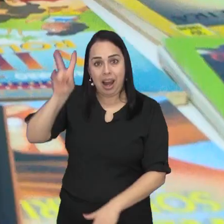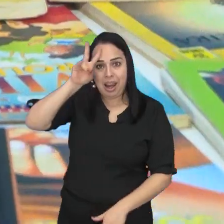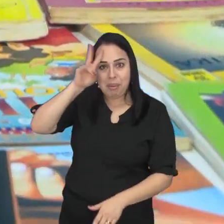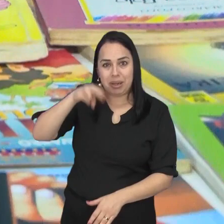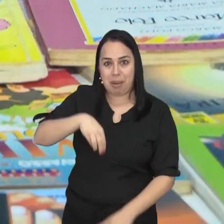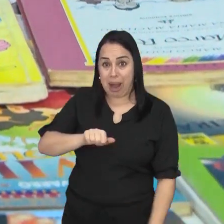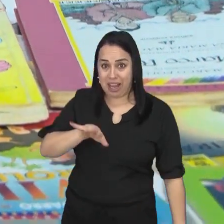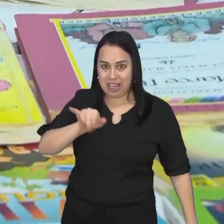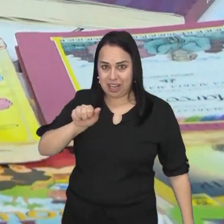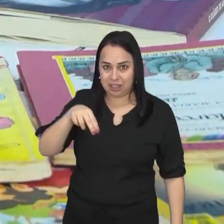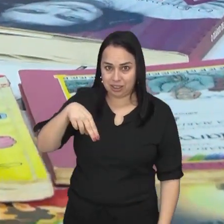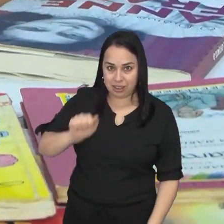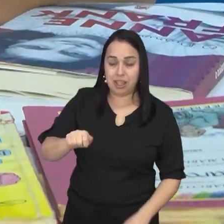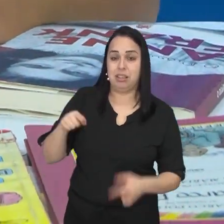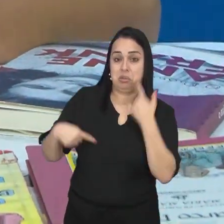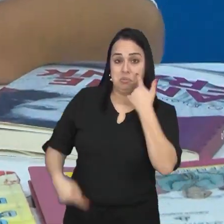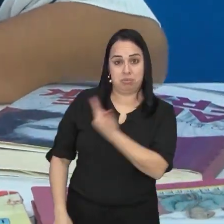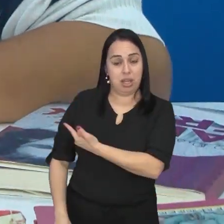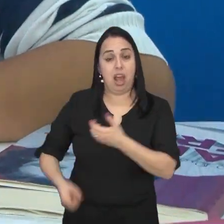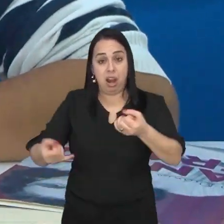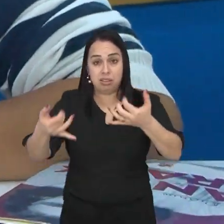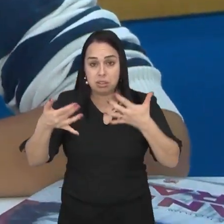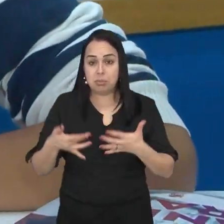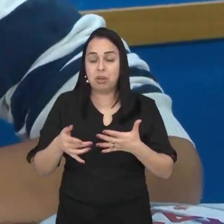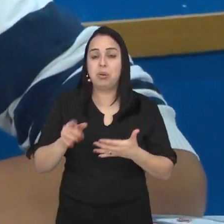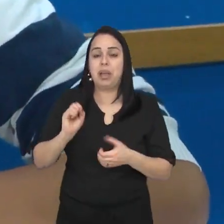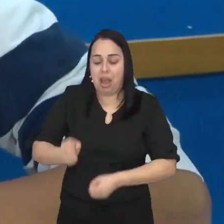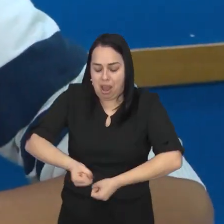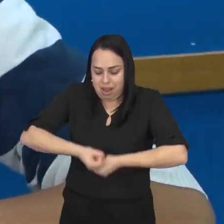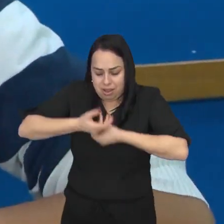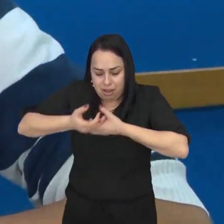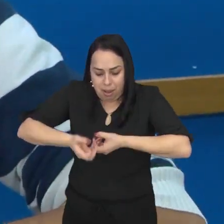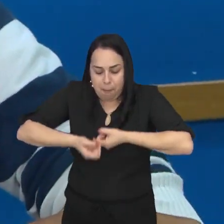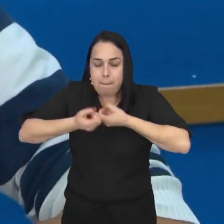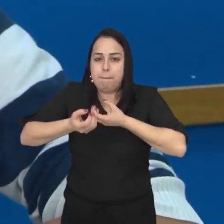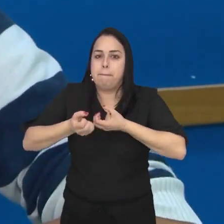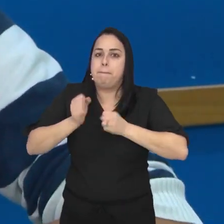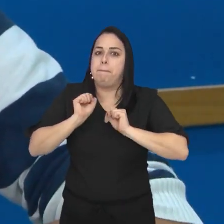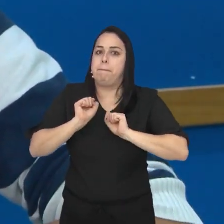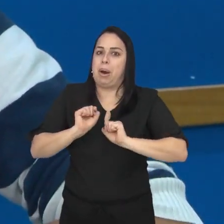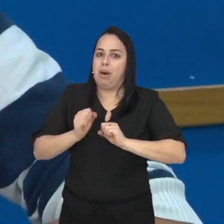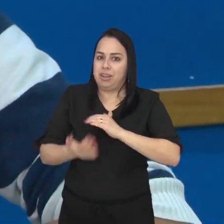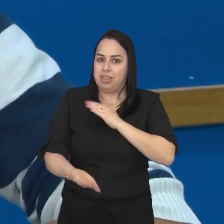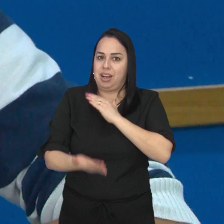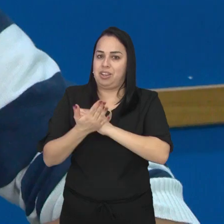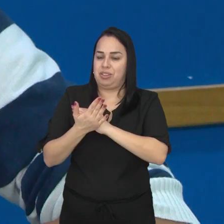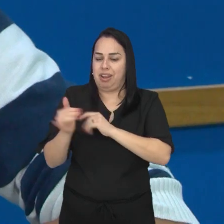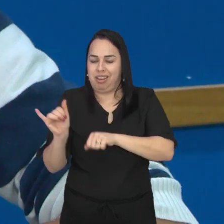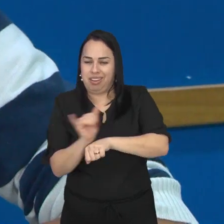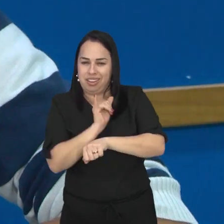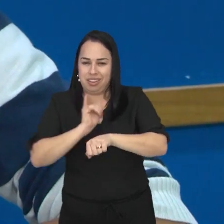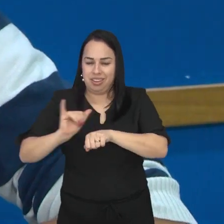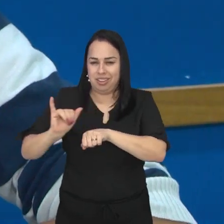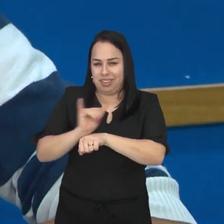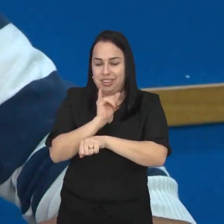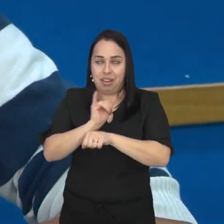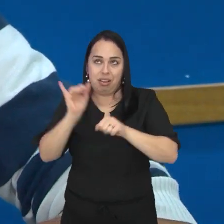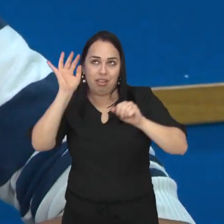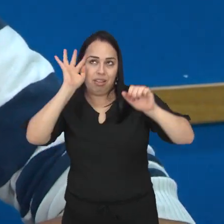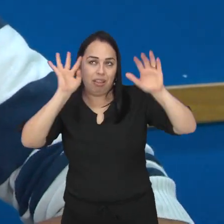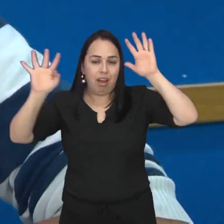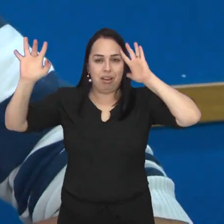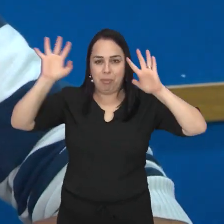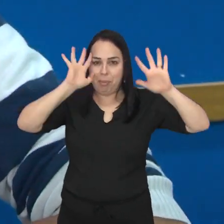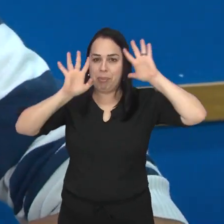interesse. E lembra da Mariana, lá no início da reportagem? Ela conta que a poesia também pode ser uma boa ferramenta para acessar